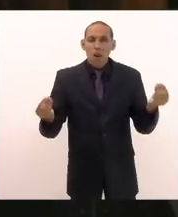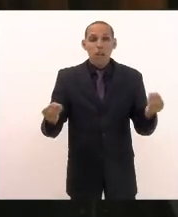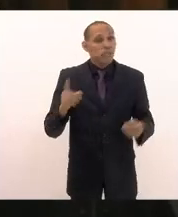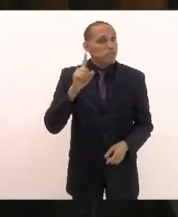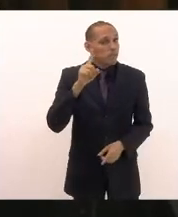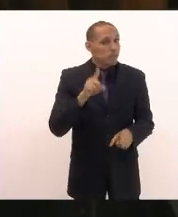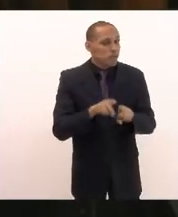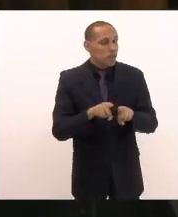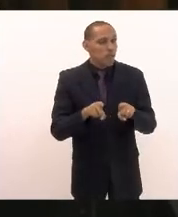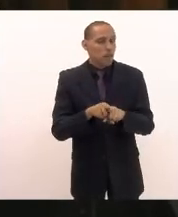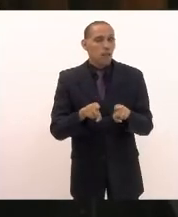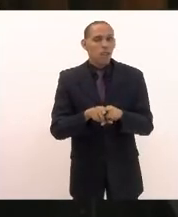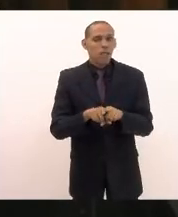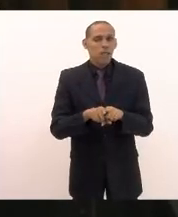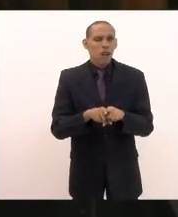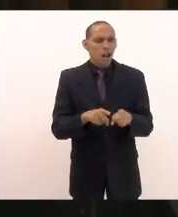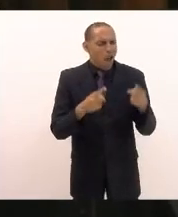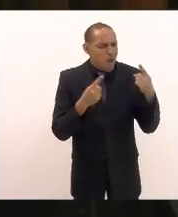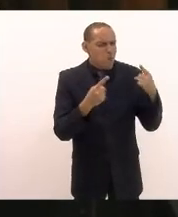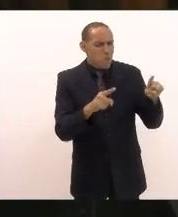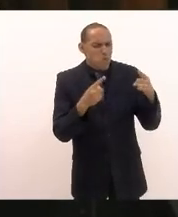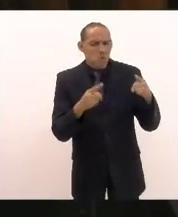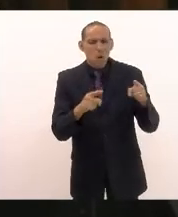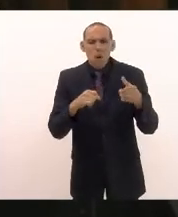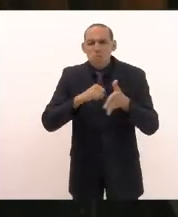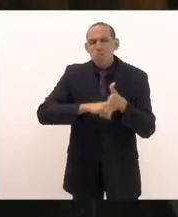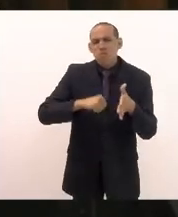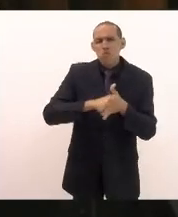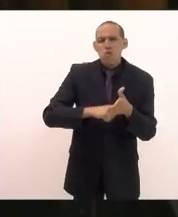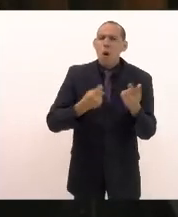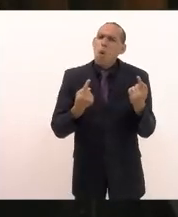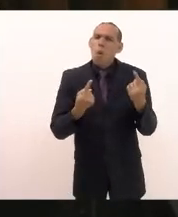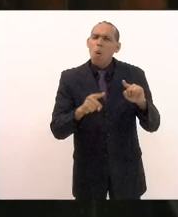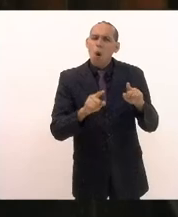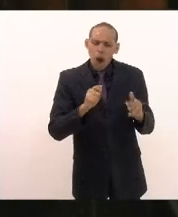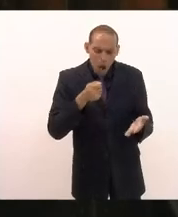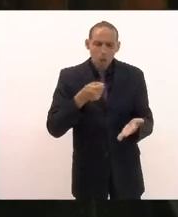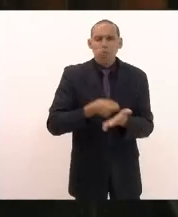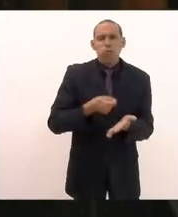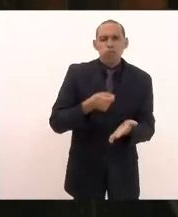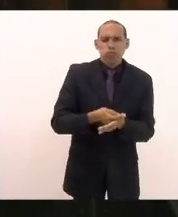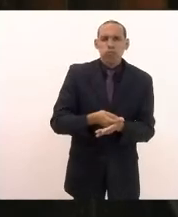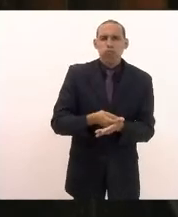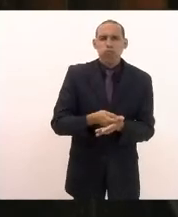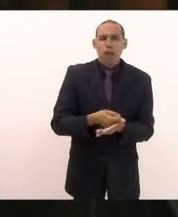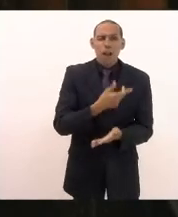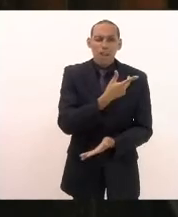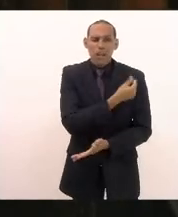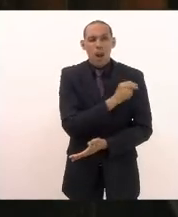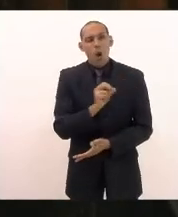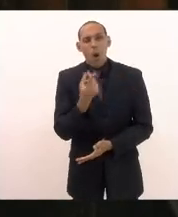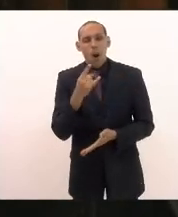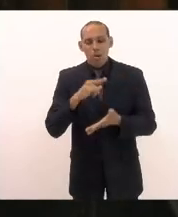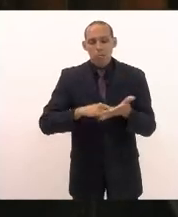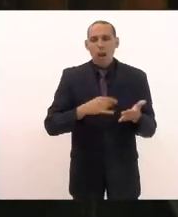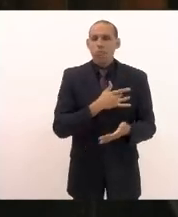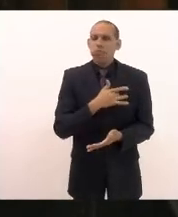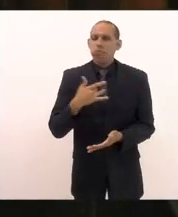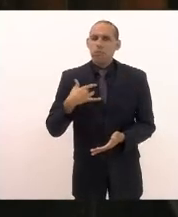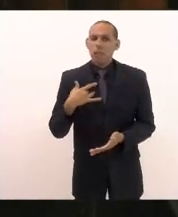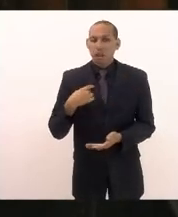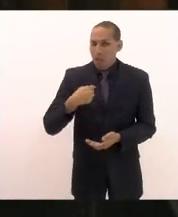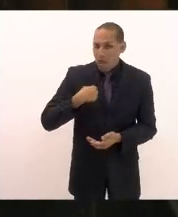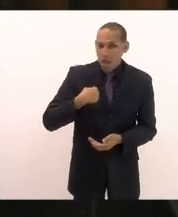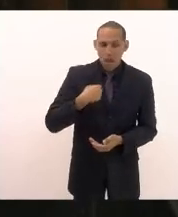mesmo combatendo a obrigatoriedade vacinal, mesmo combatendo o passaporte sanitário, nem eu, nem